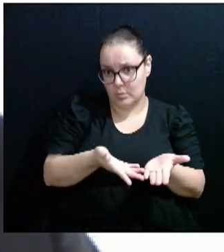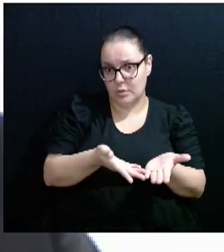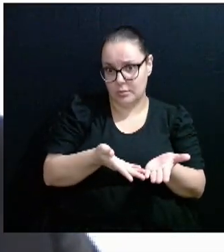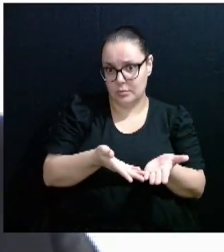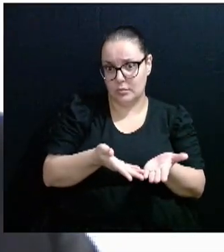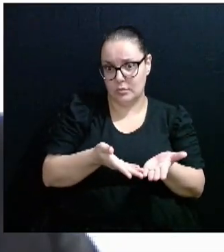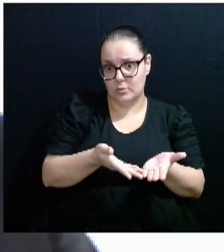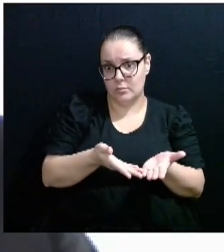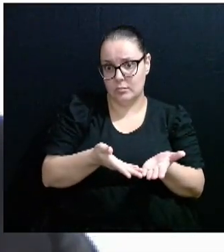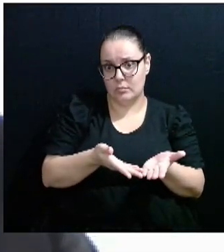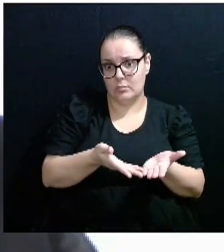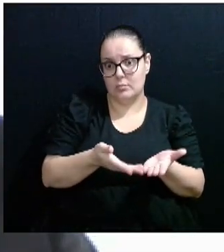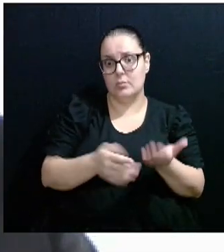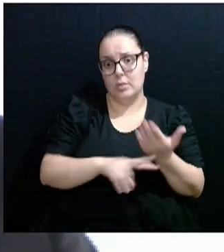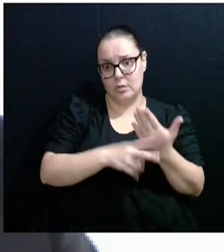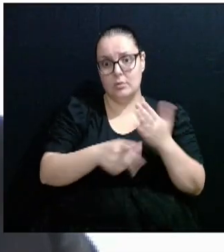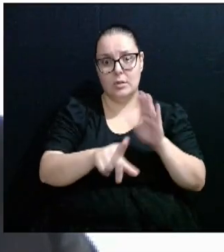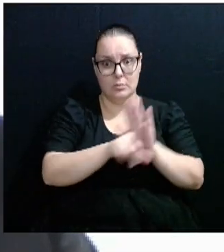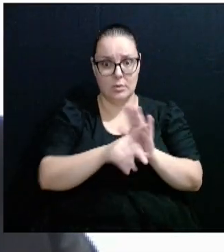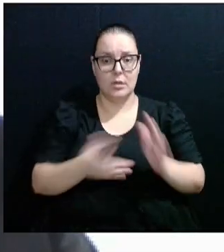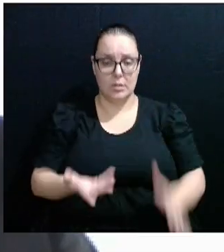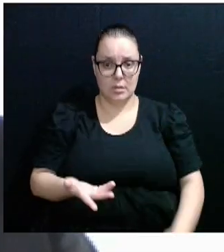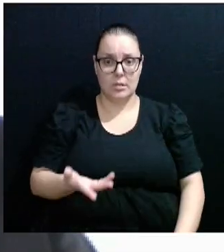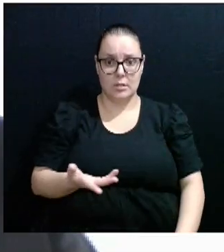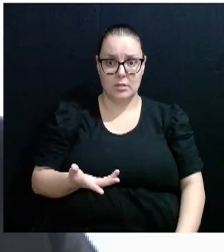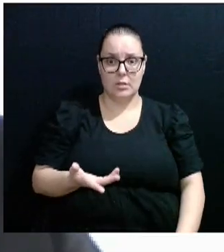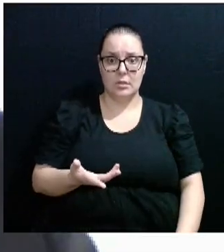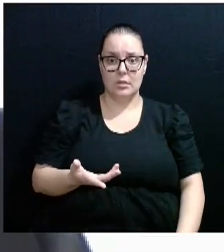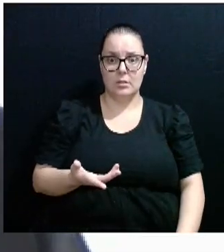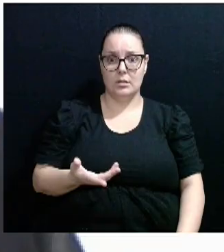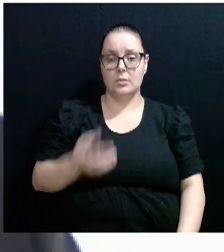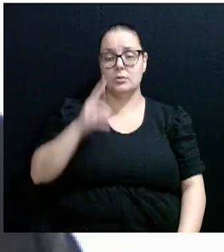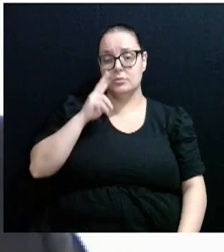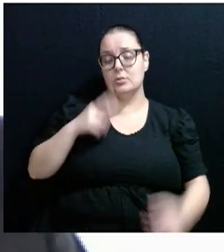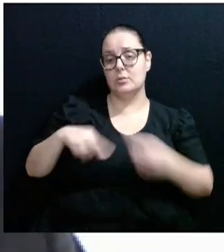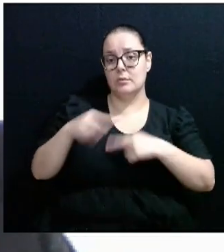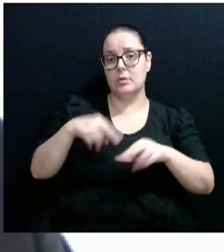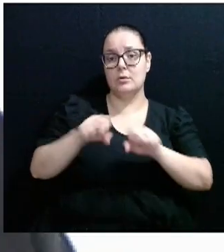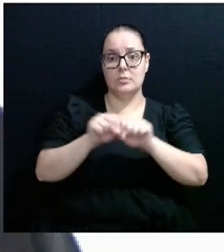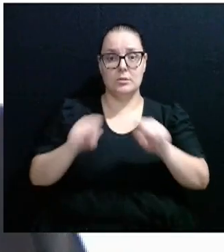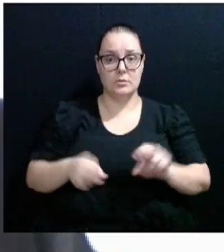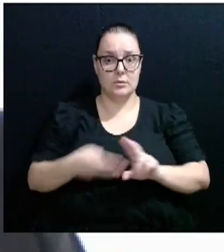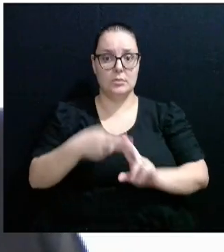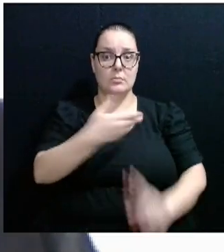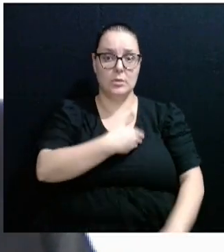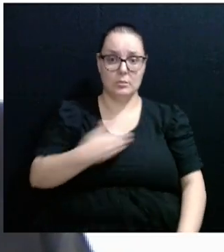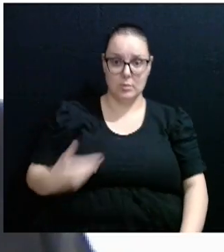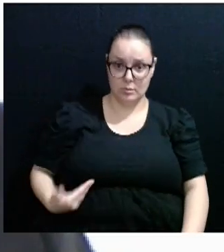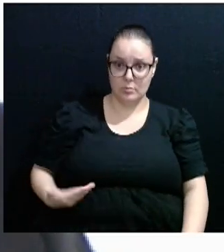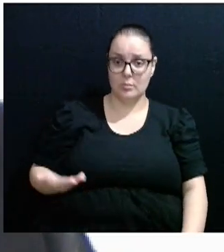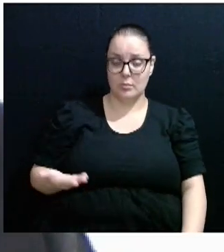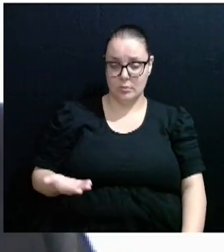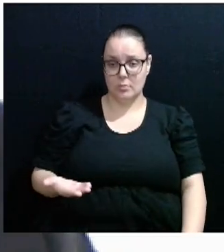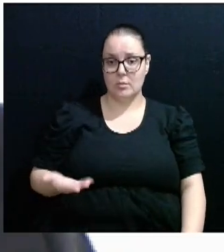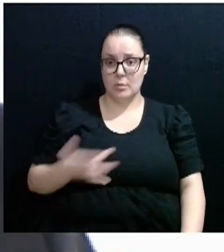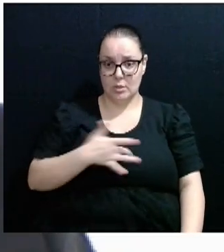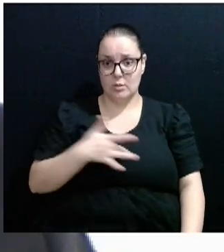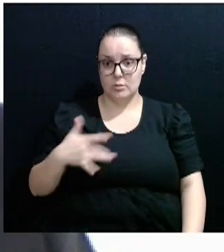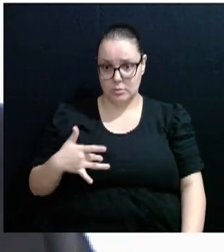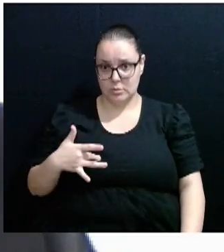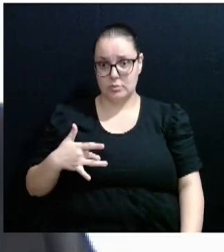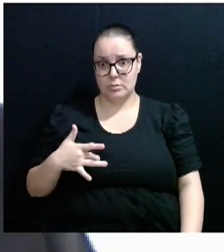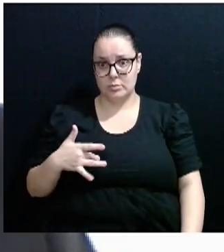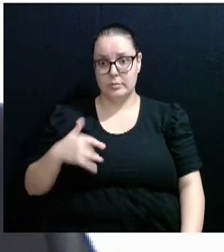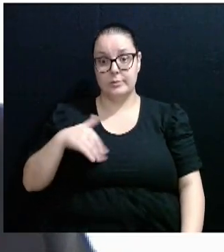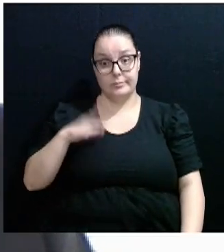proveniente de lei, né? A gente vê relacionado ao sistema público de saúde, ele funciona mais na teoria do que